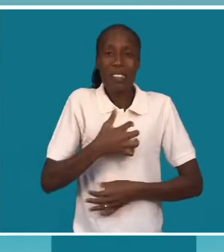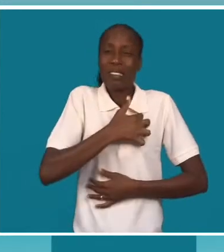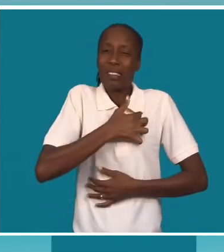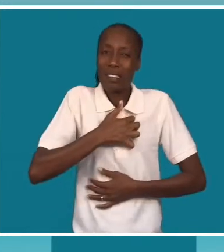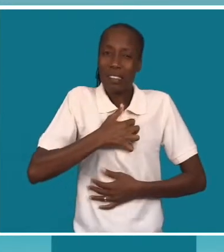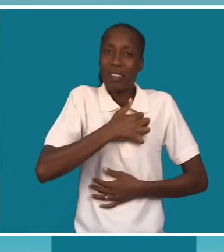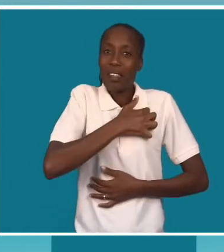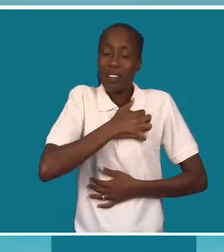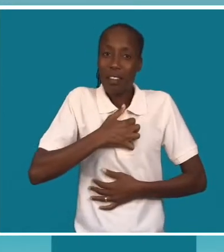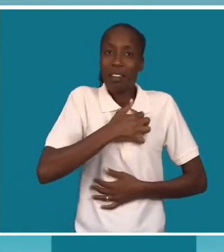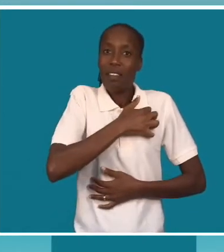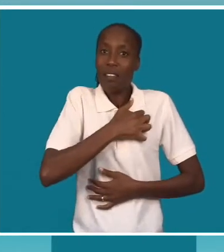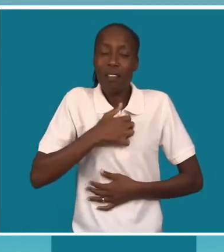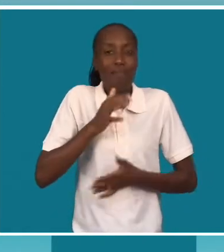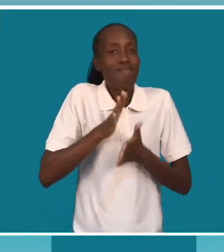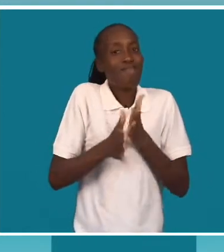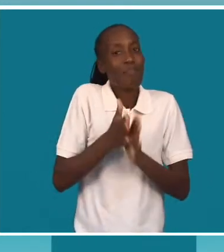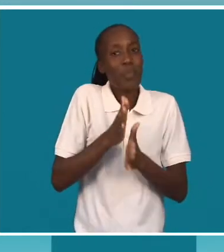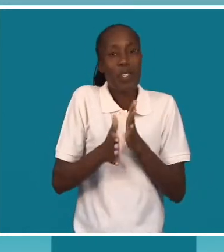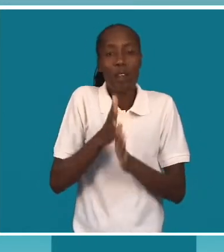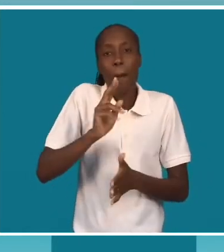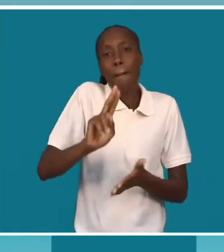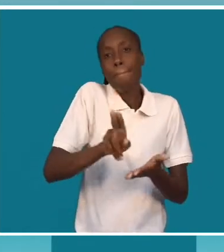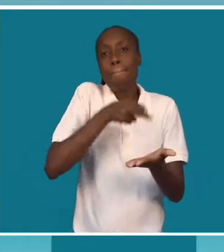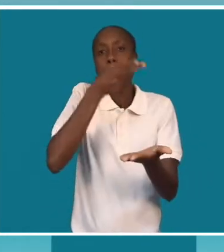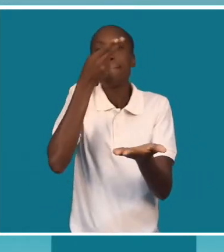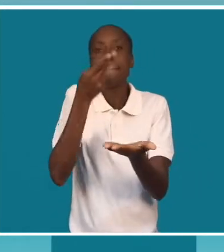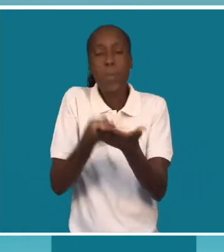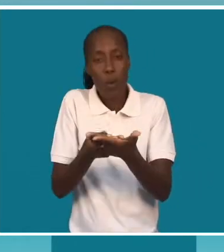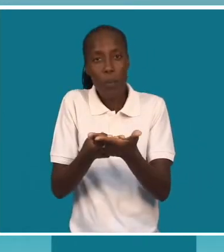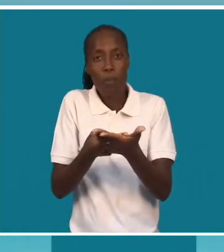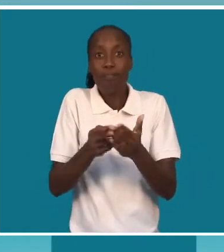Tentei, tentei, tentei, nada, até cair.